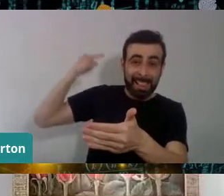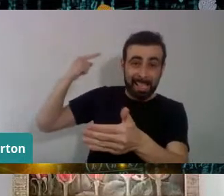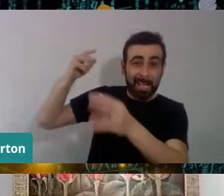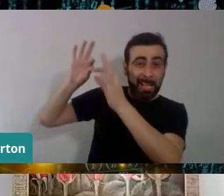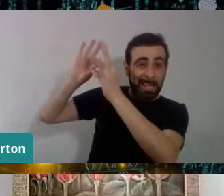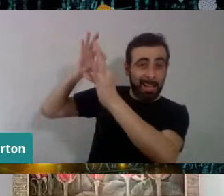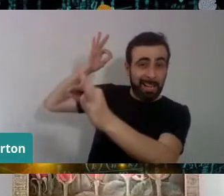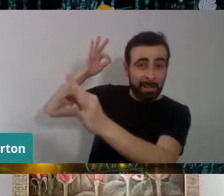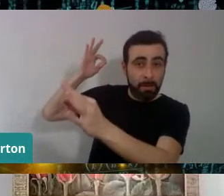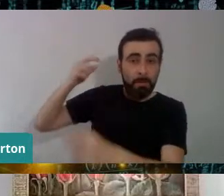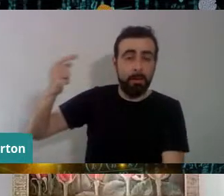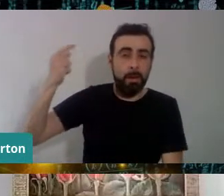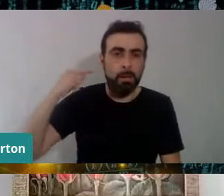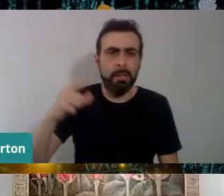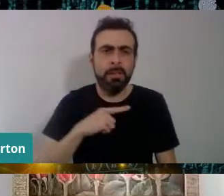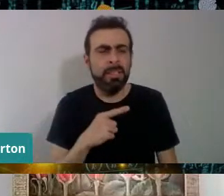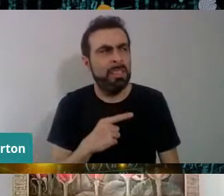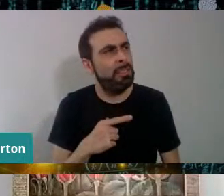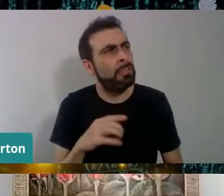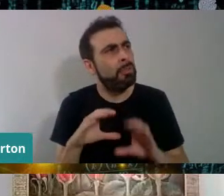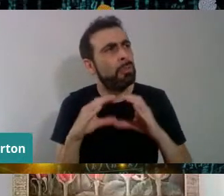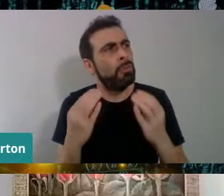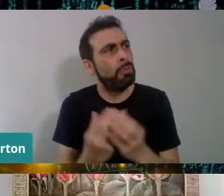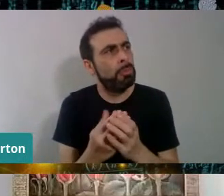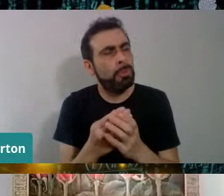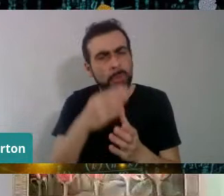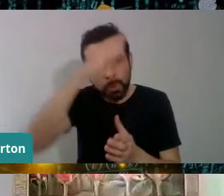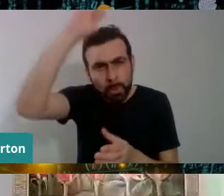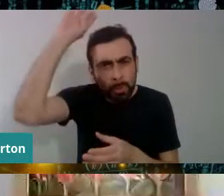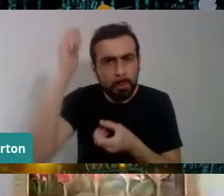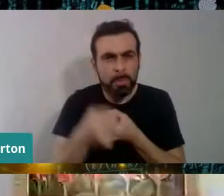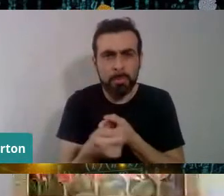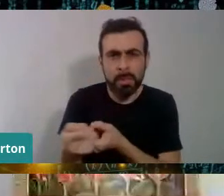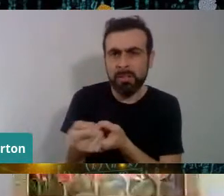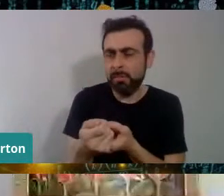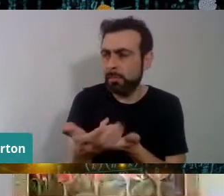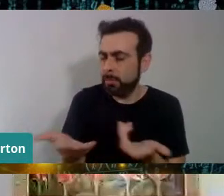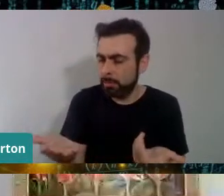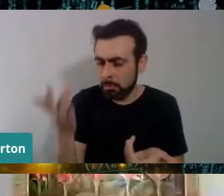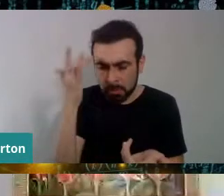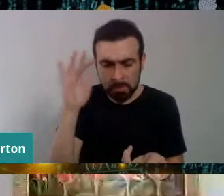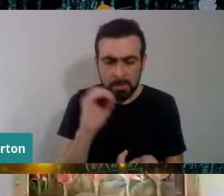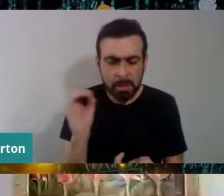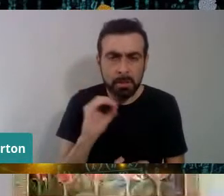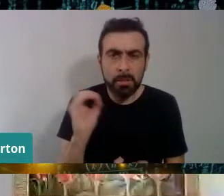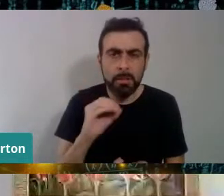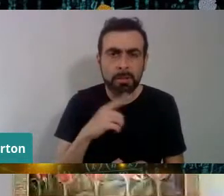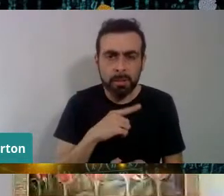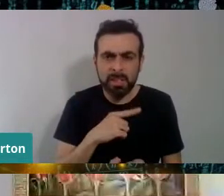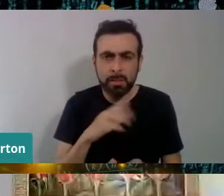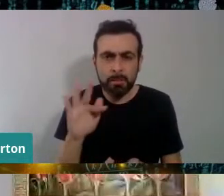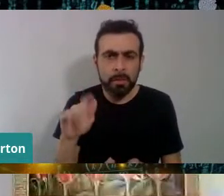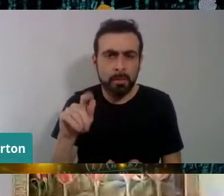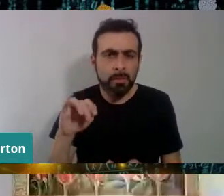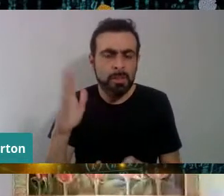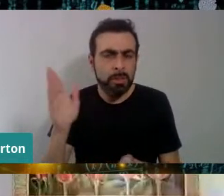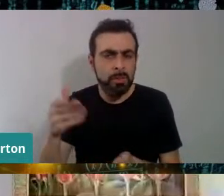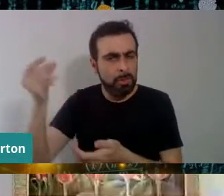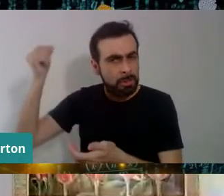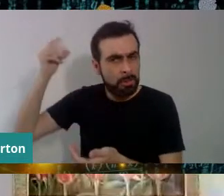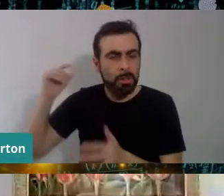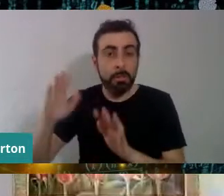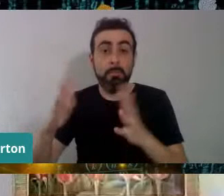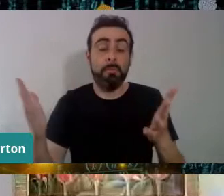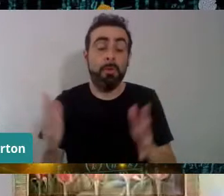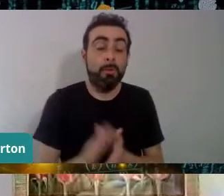acho que está o Corpo de Bombeiros lá, me parece, né? Até aquela área chegou a ser da Fafija, aquela área também, né? Bom,